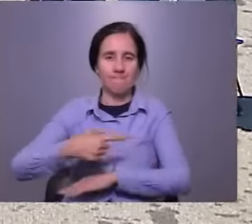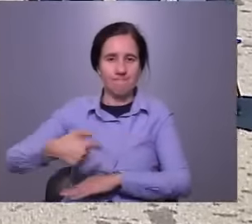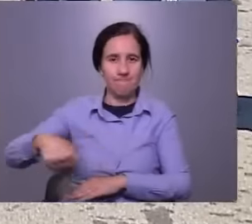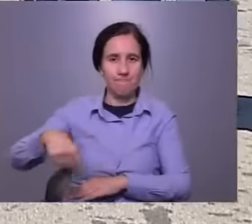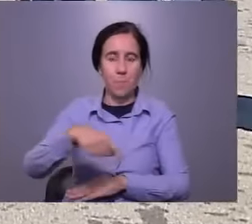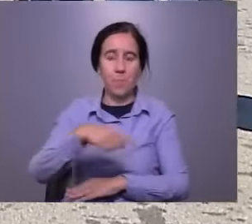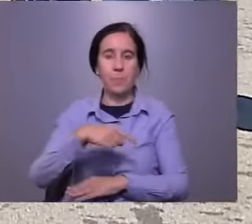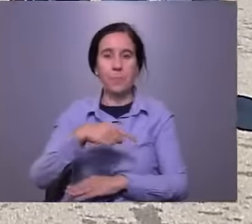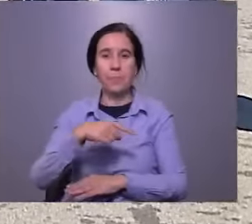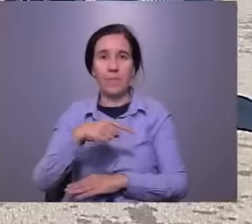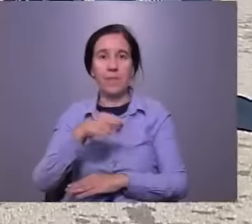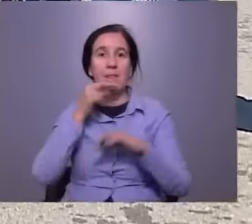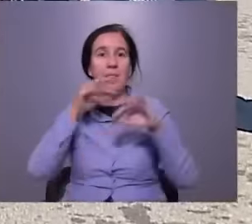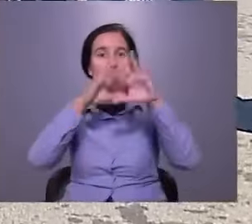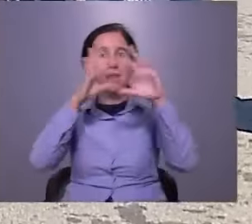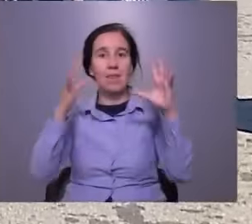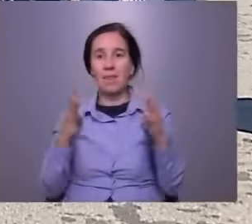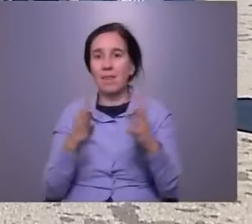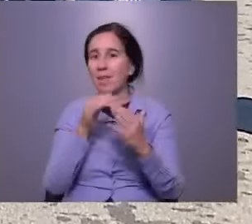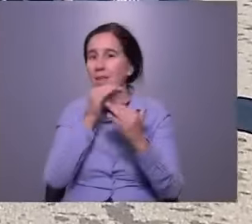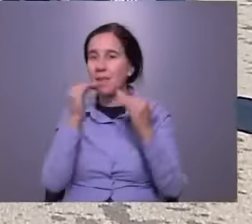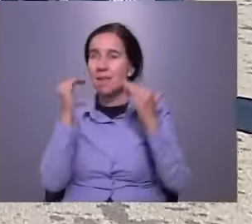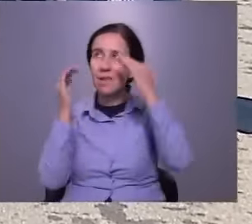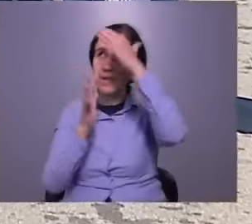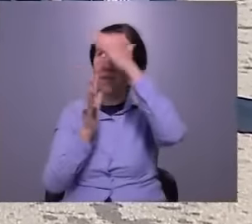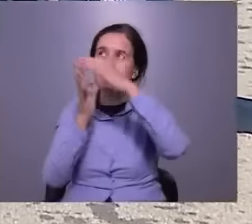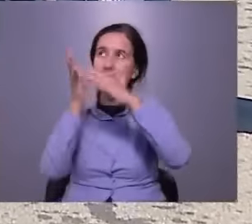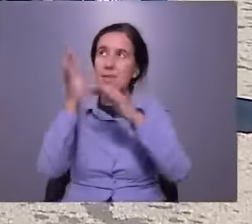venha a nós o vosso reino,